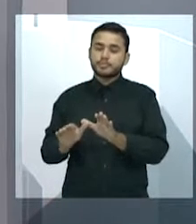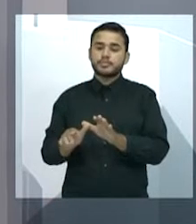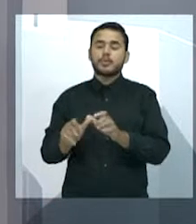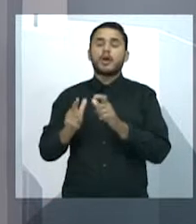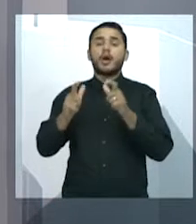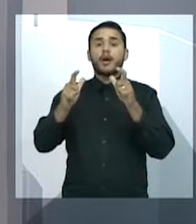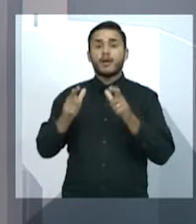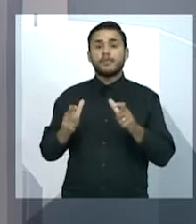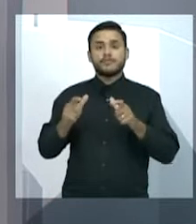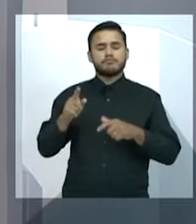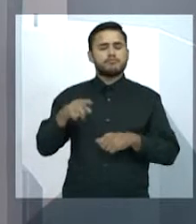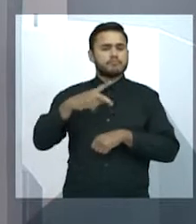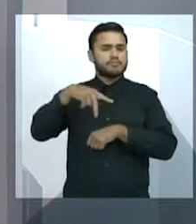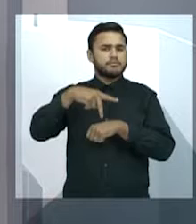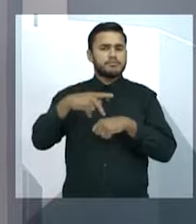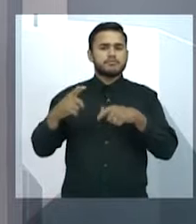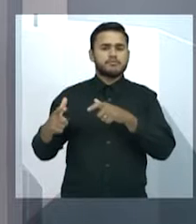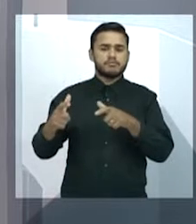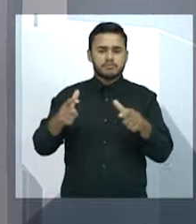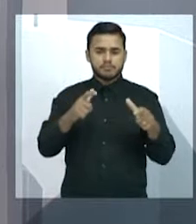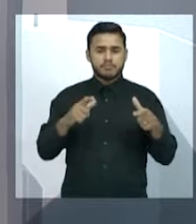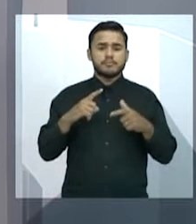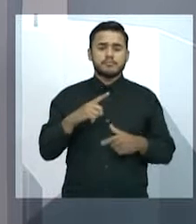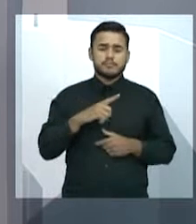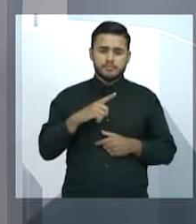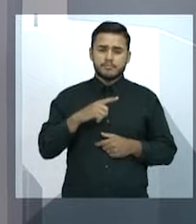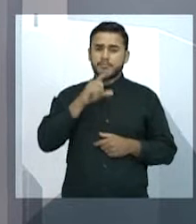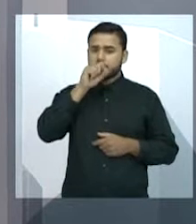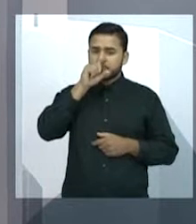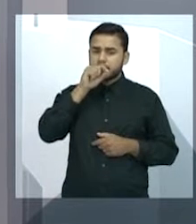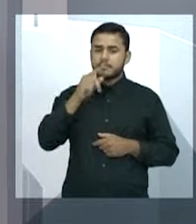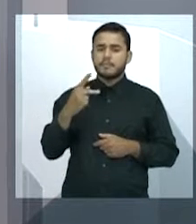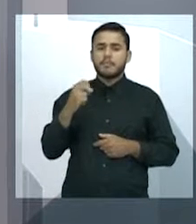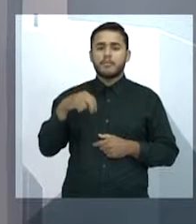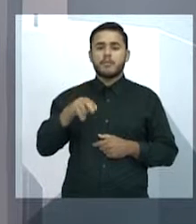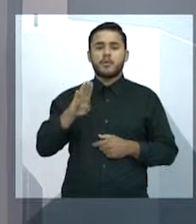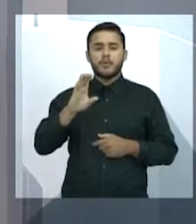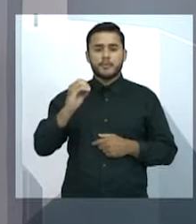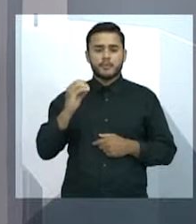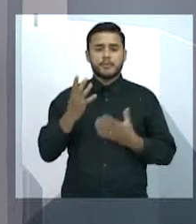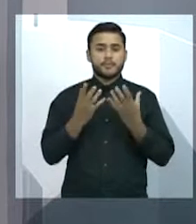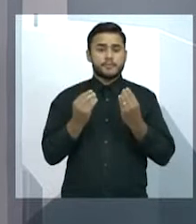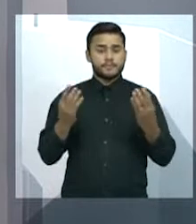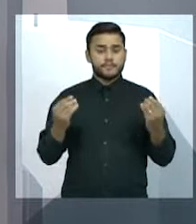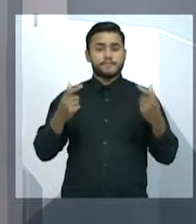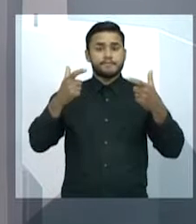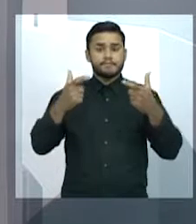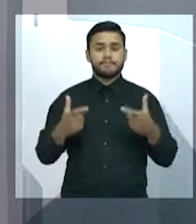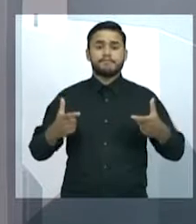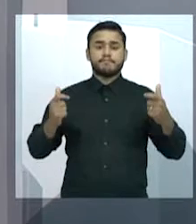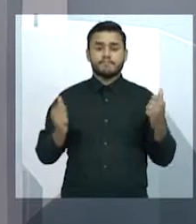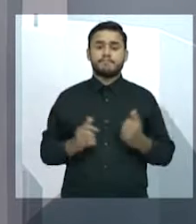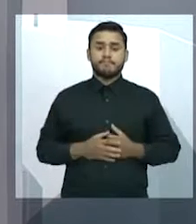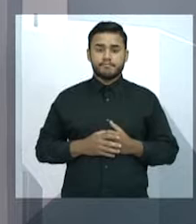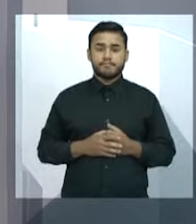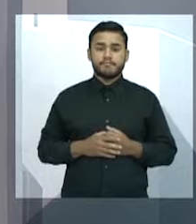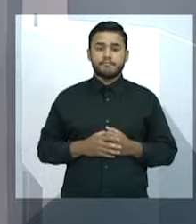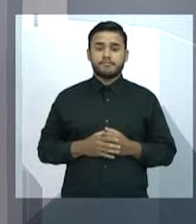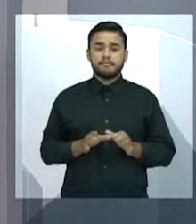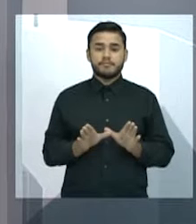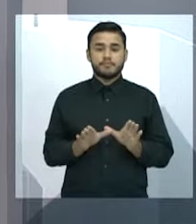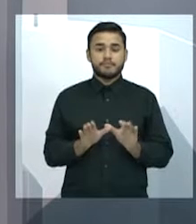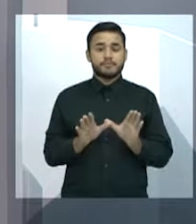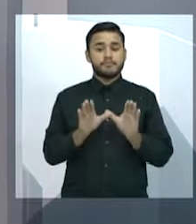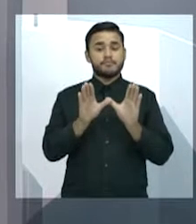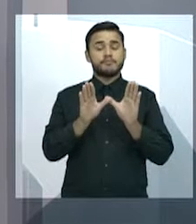Catedral Metropolitana, na Beira-Mar, enfim, existem pombos em grande quantidade. É um animal bonito, o símbolo da paz,